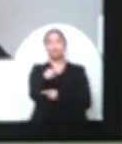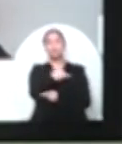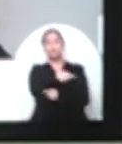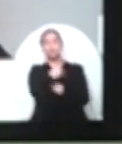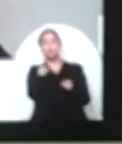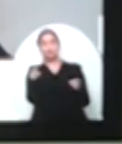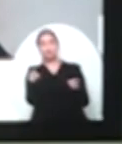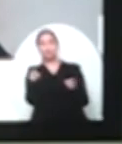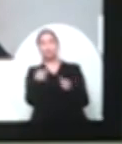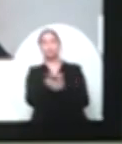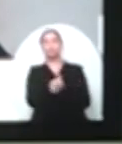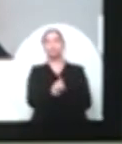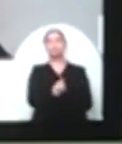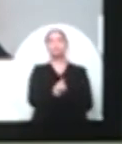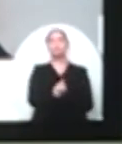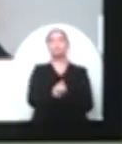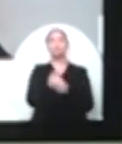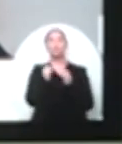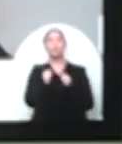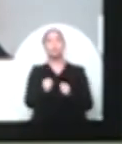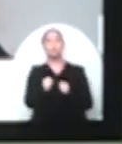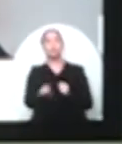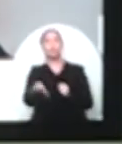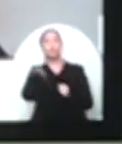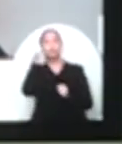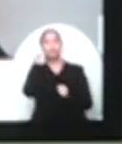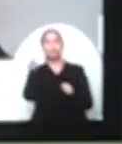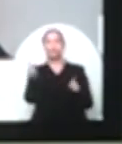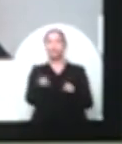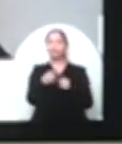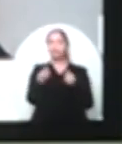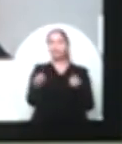ao vivo em nossa página no Facebook.